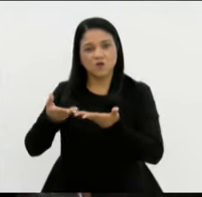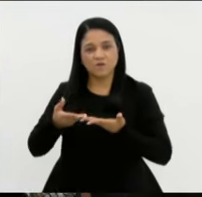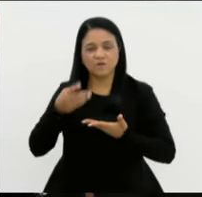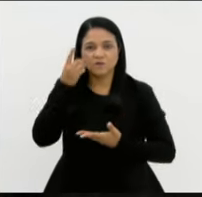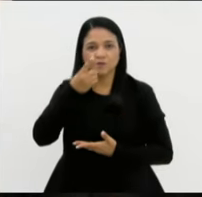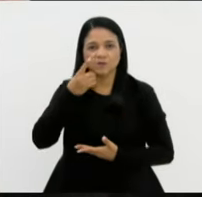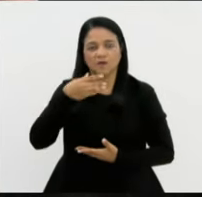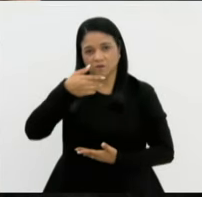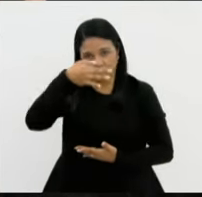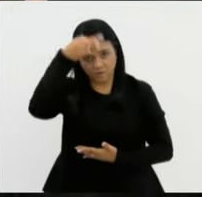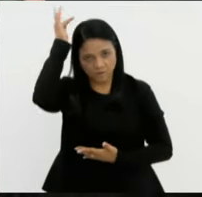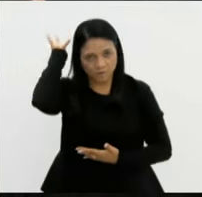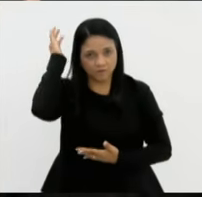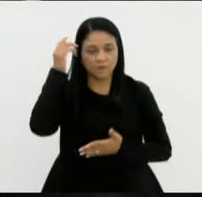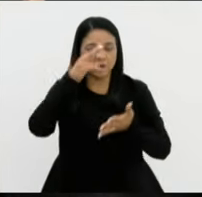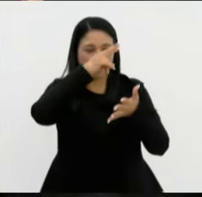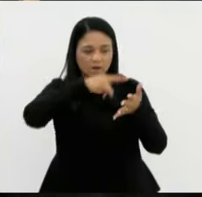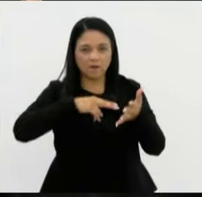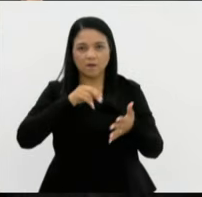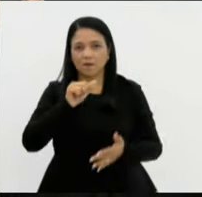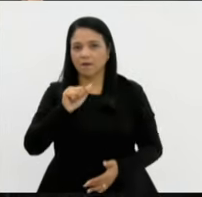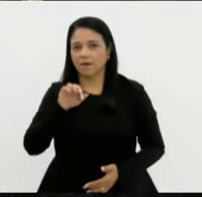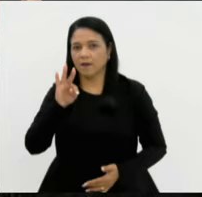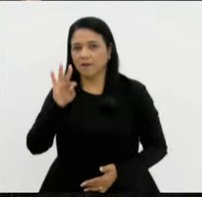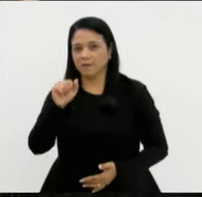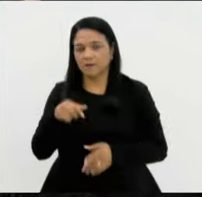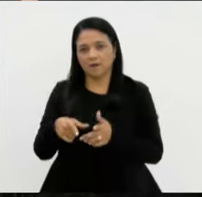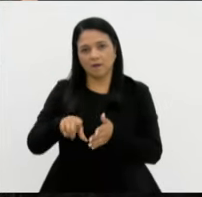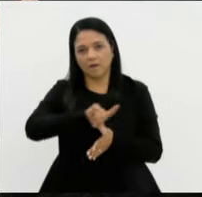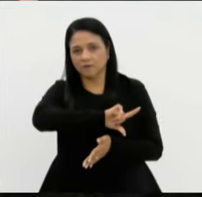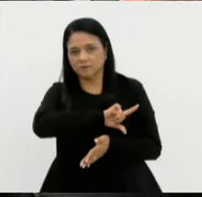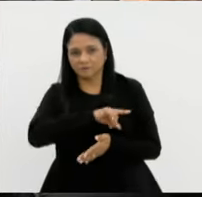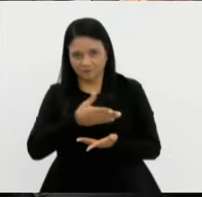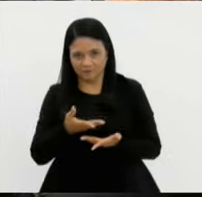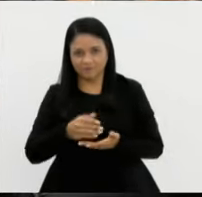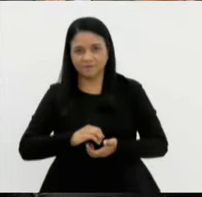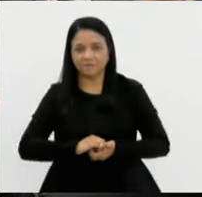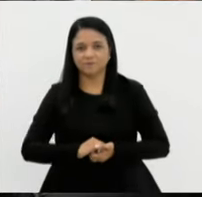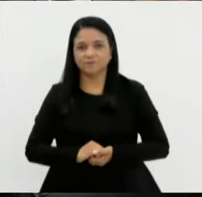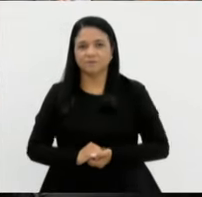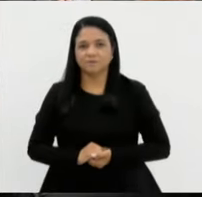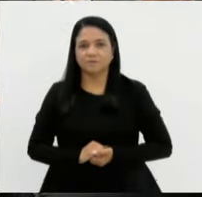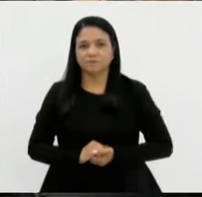Fred Pacheco para fazer a leitura da ata da sessão anterior.